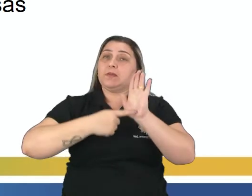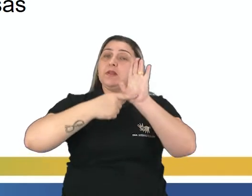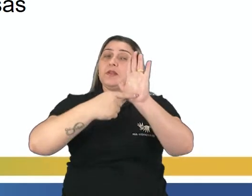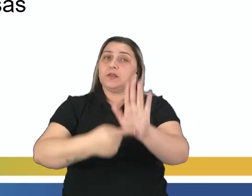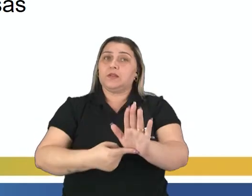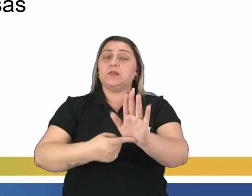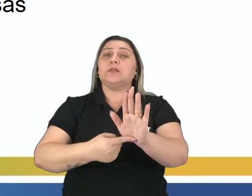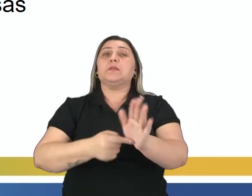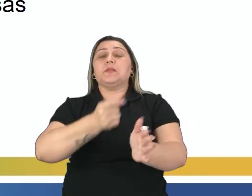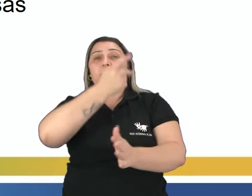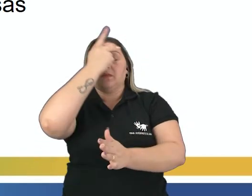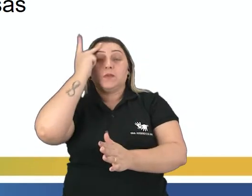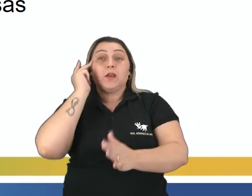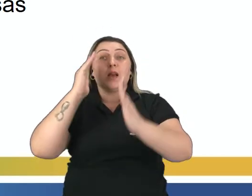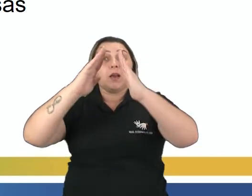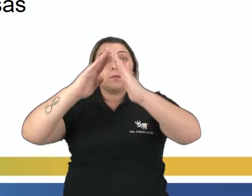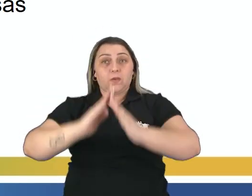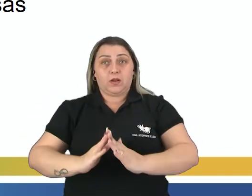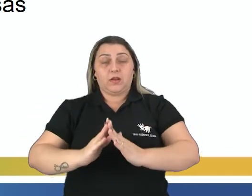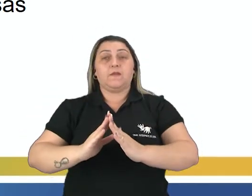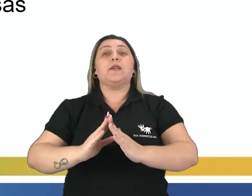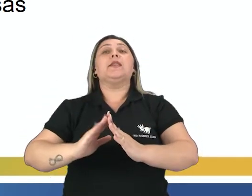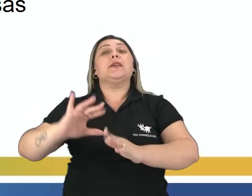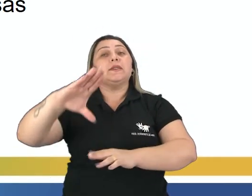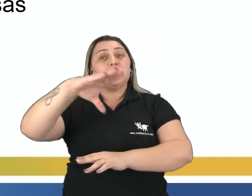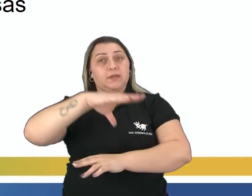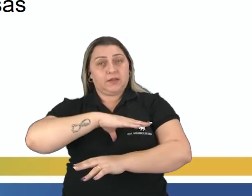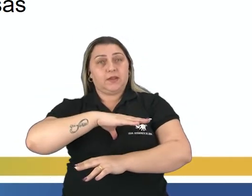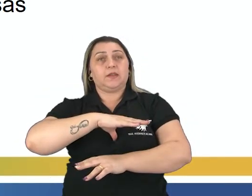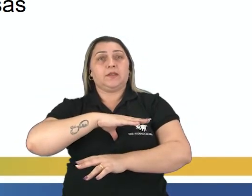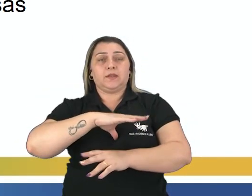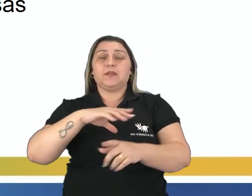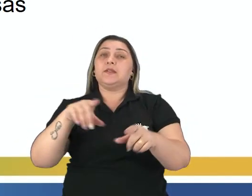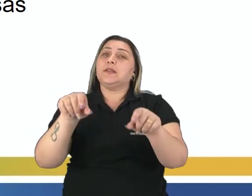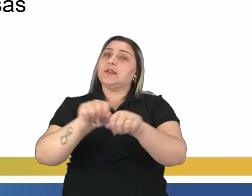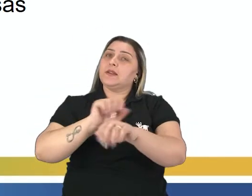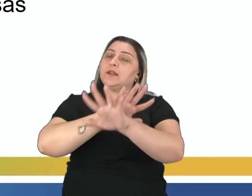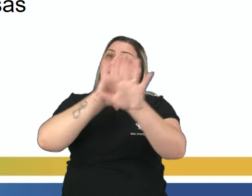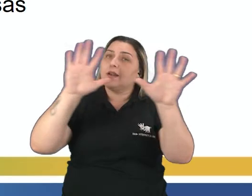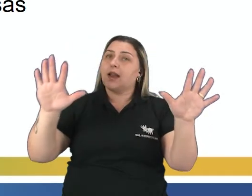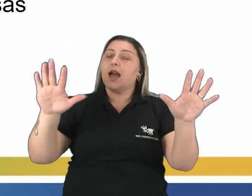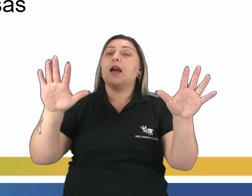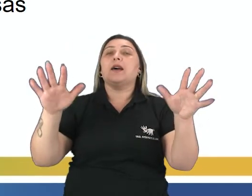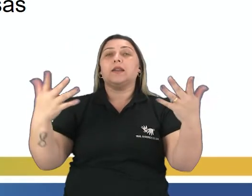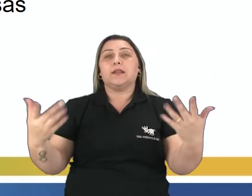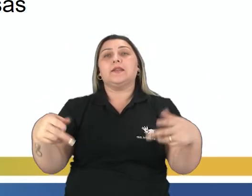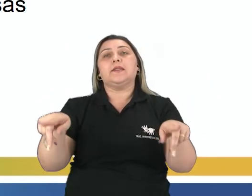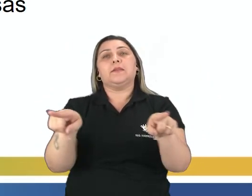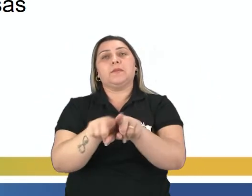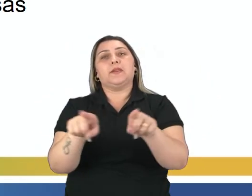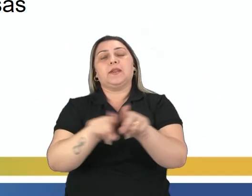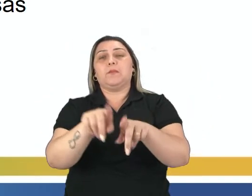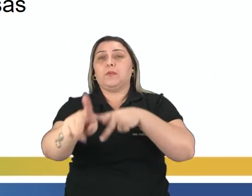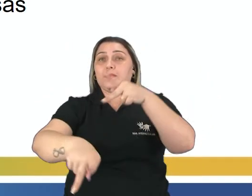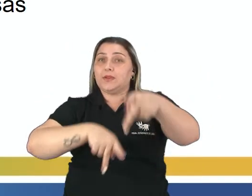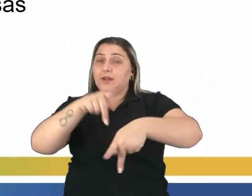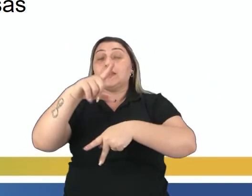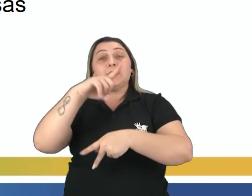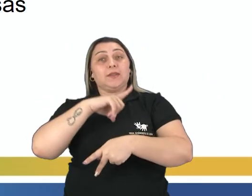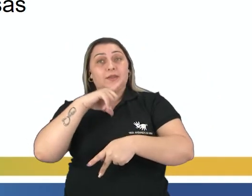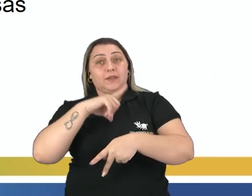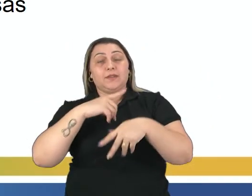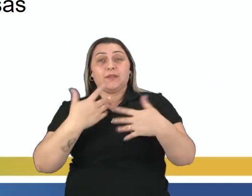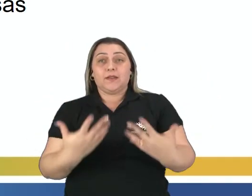apresentações para as pessoas que moravam naquelas cidades. Além, claro, do seu caráter popular, né,